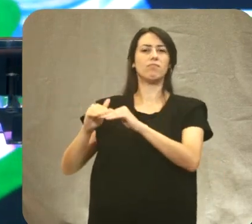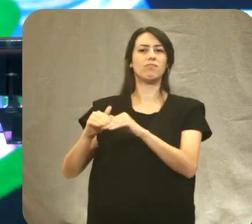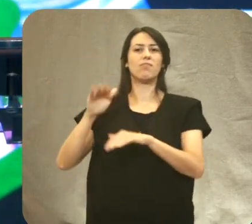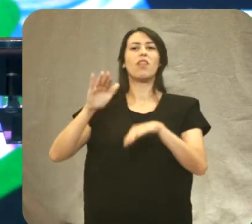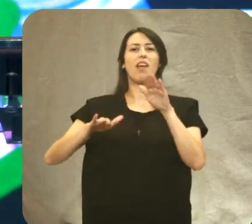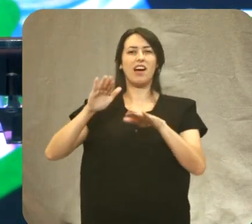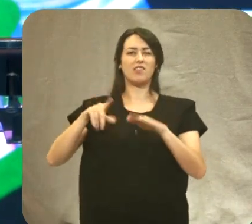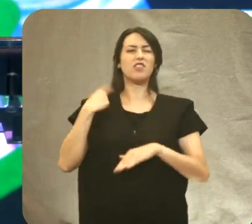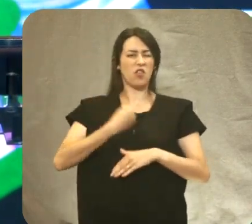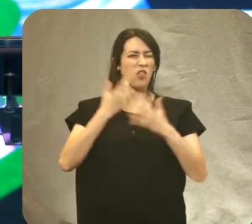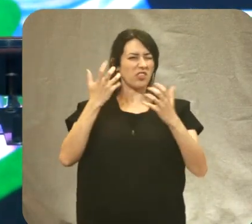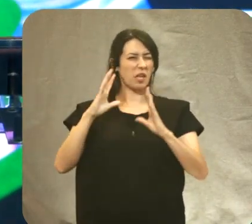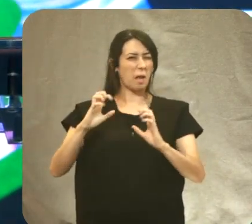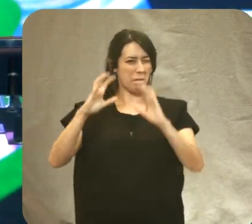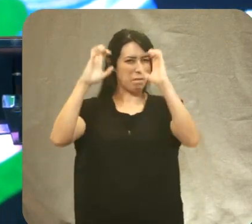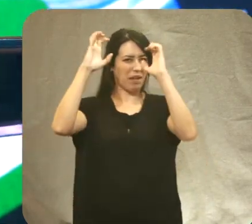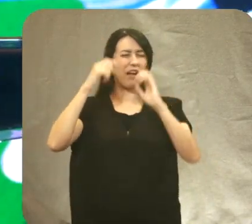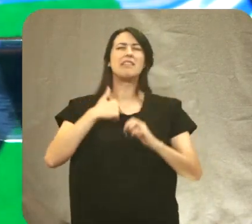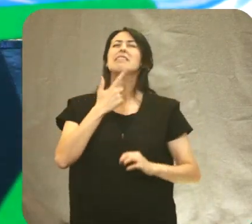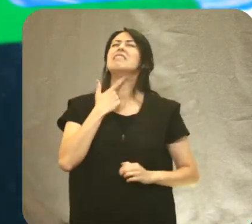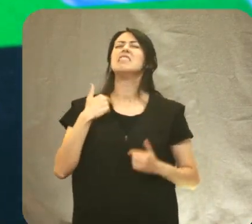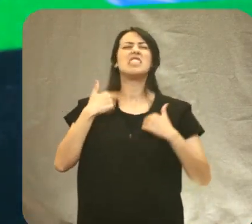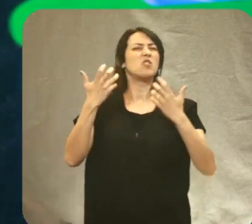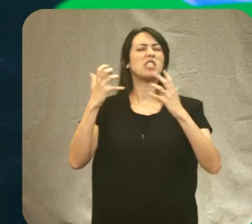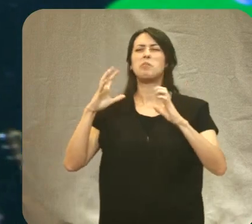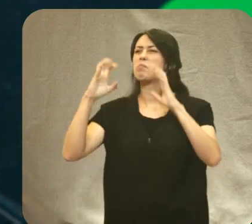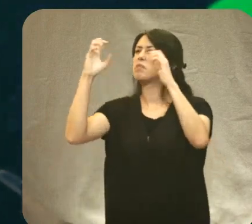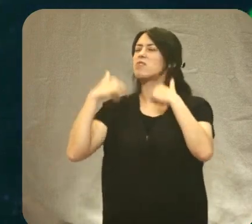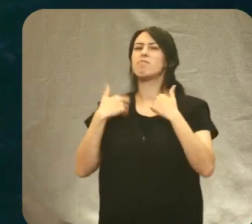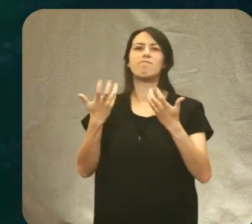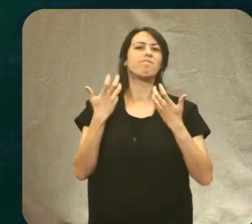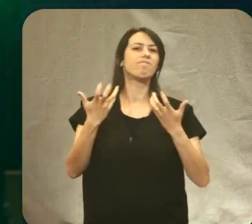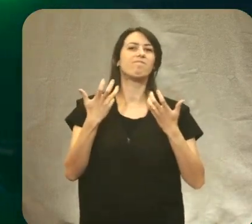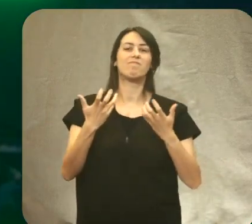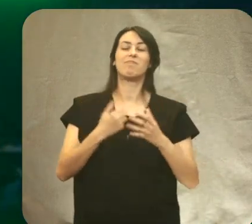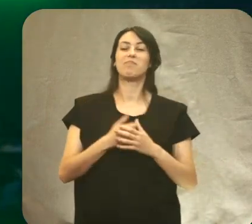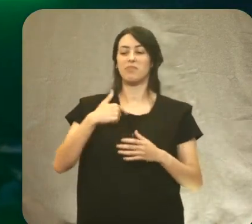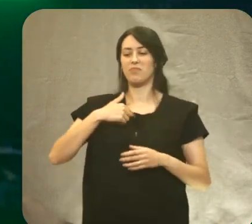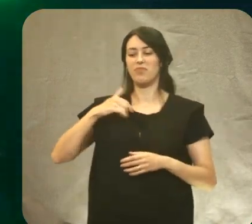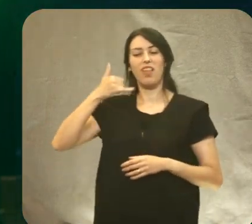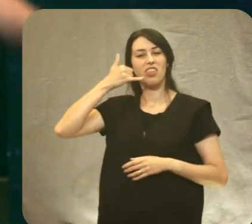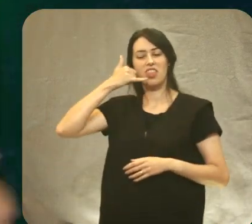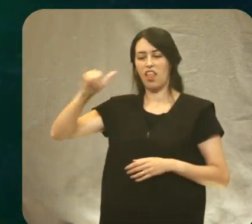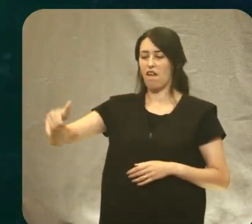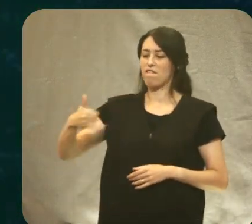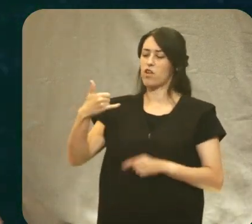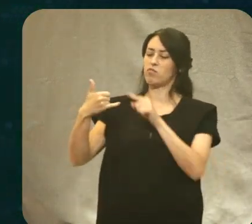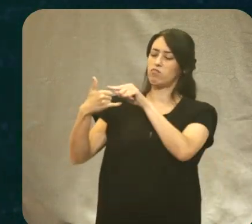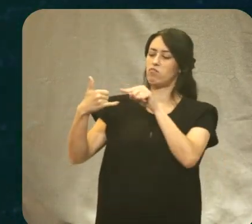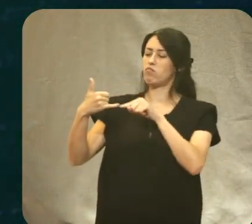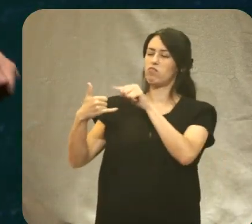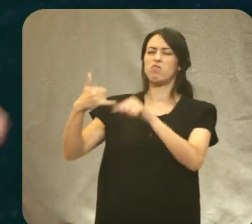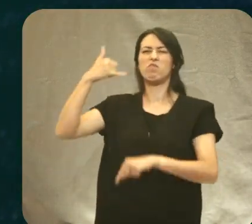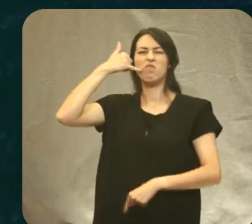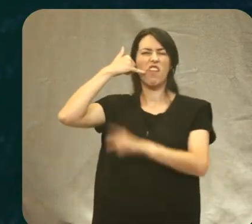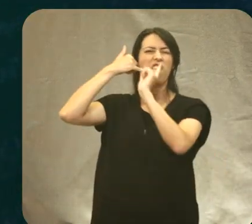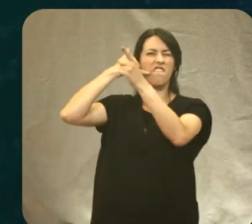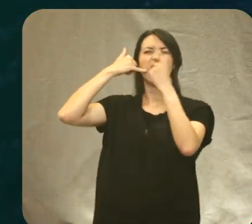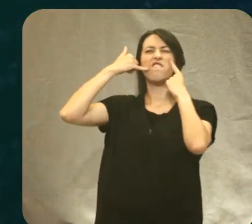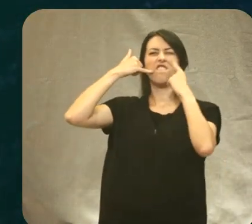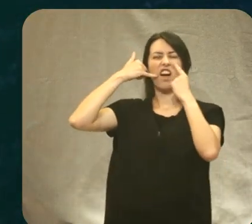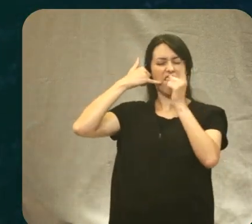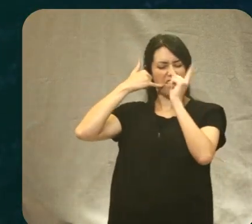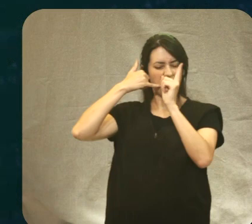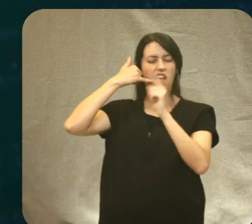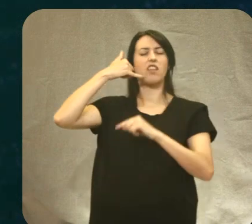gosta, quer fazer barraco. Eu estava naquele dia, predisposto a isso. Peguei o telefone, liguei. Falei, agora vamos ver.